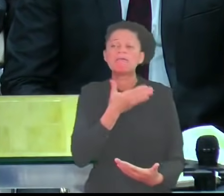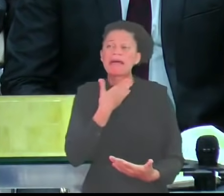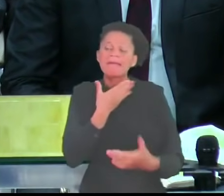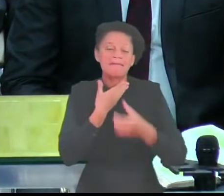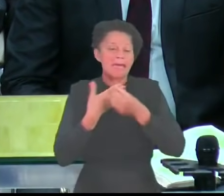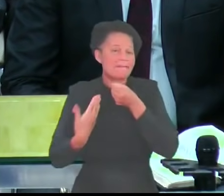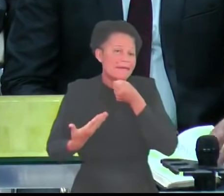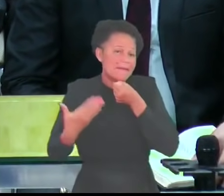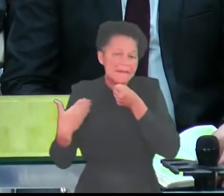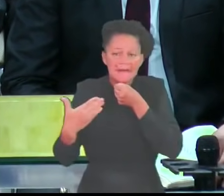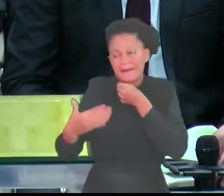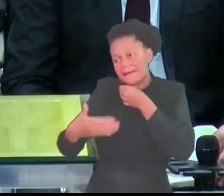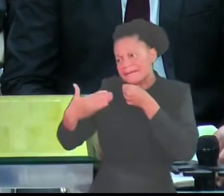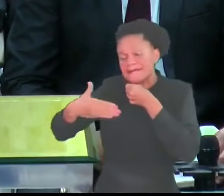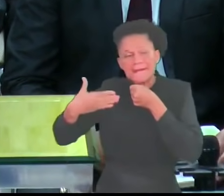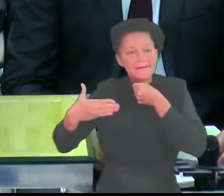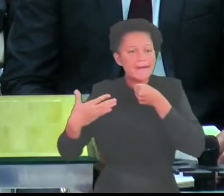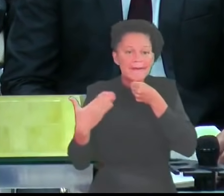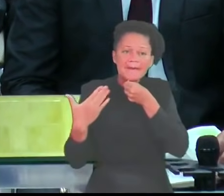fiada.